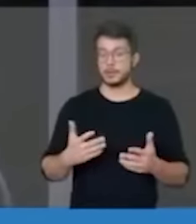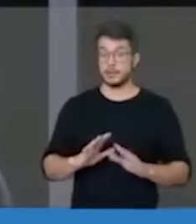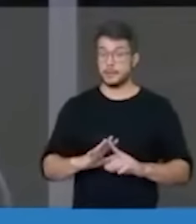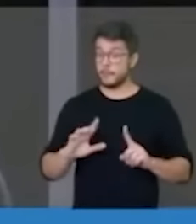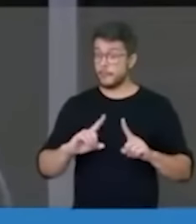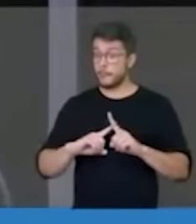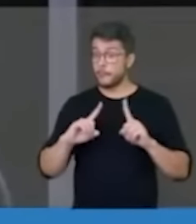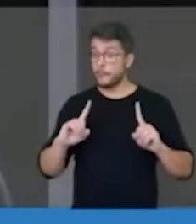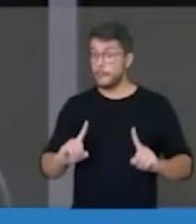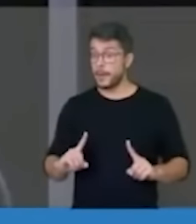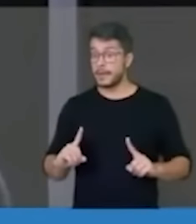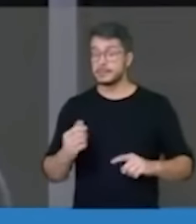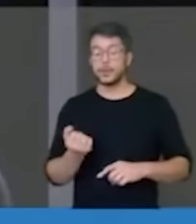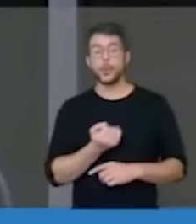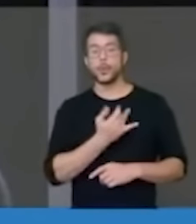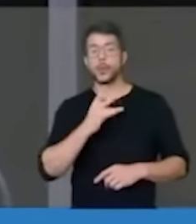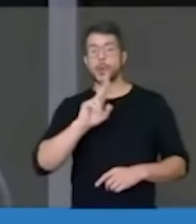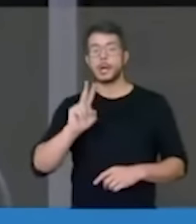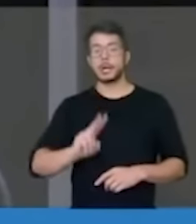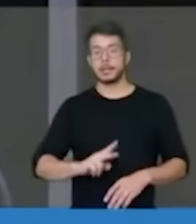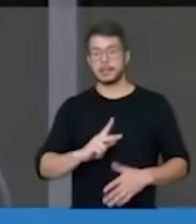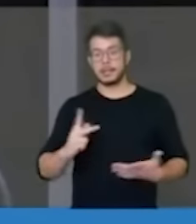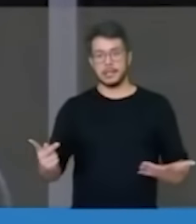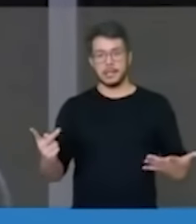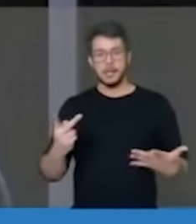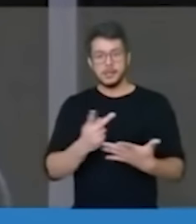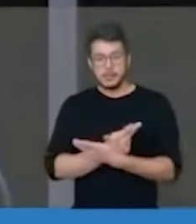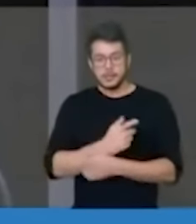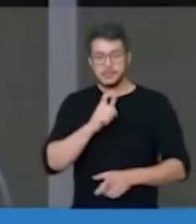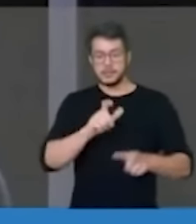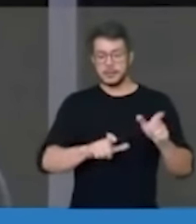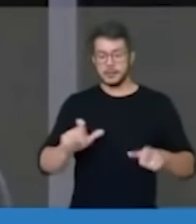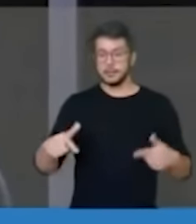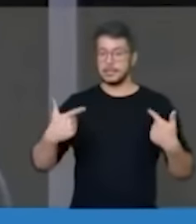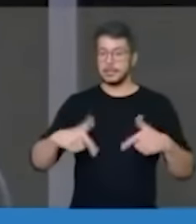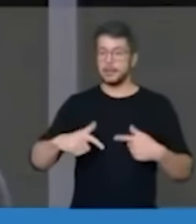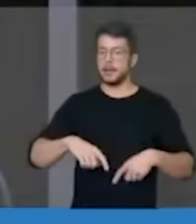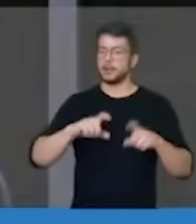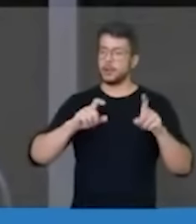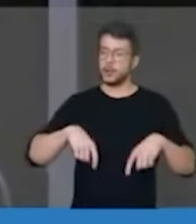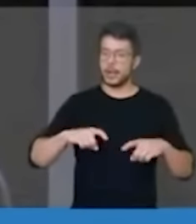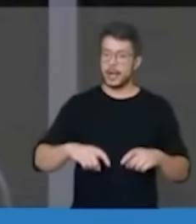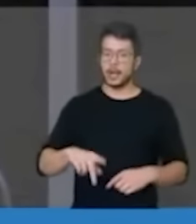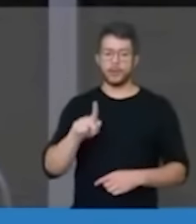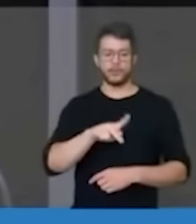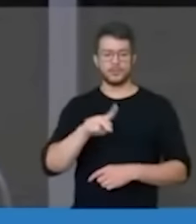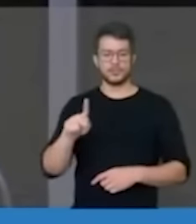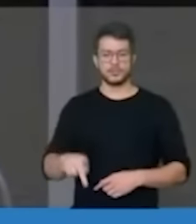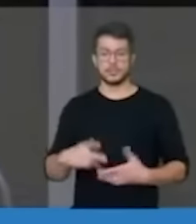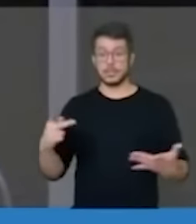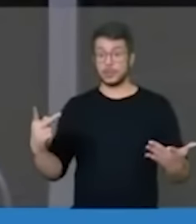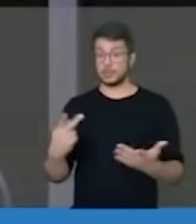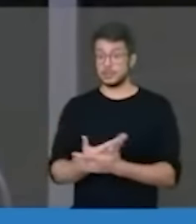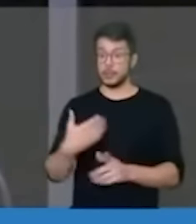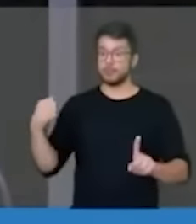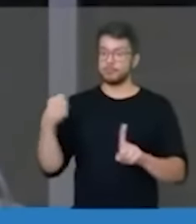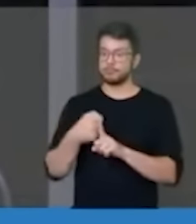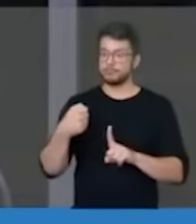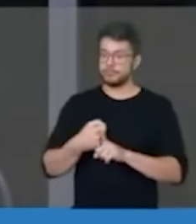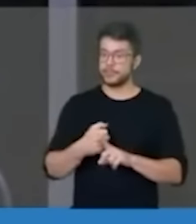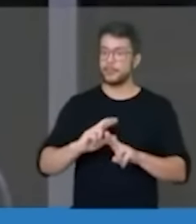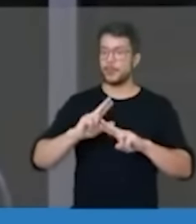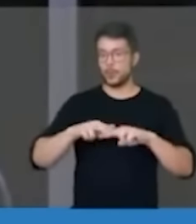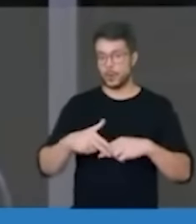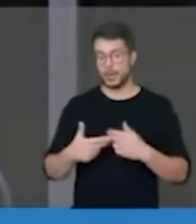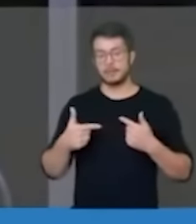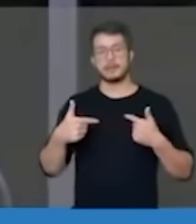quantas vezes trabalhadores rurais, professoras, professores foram espancados por ações da ultradireita? Agora estão